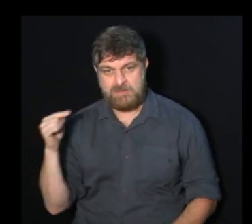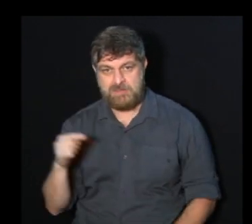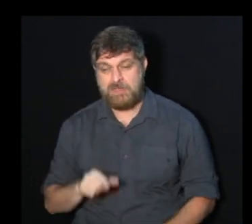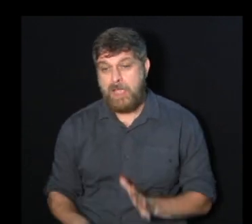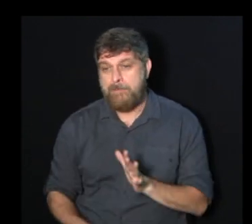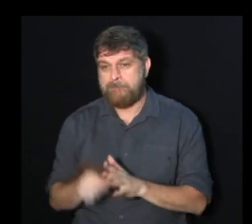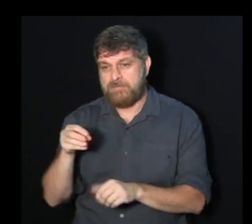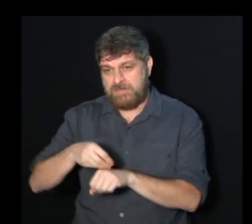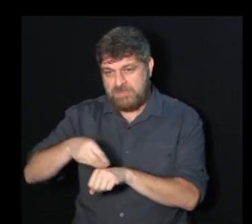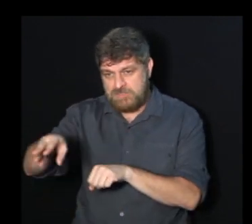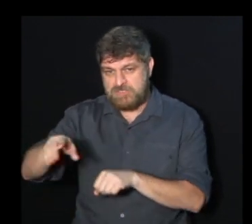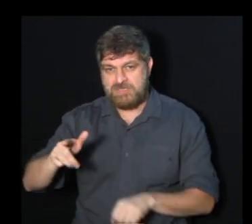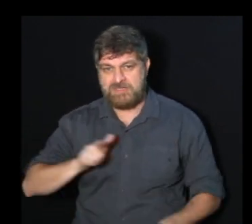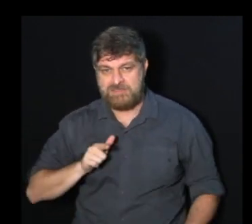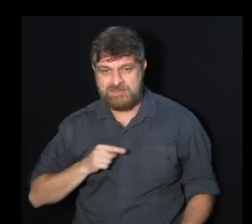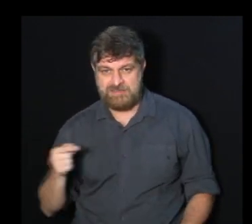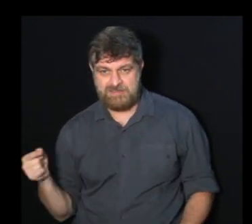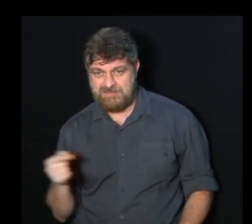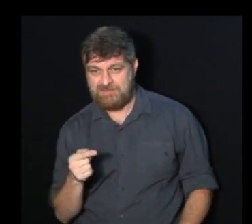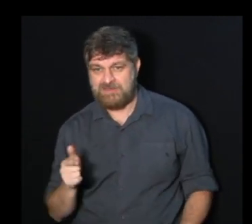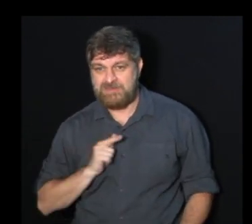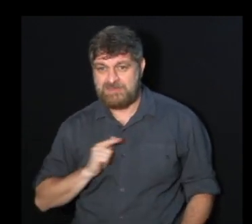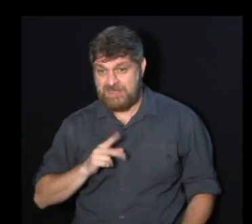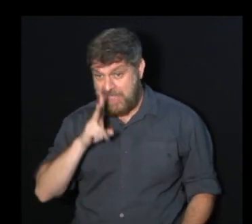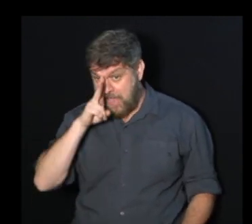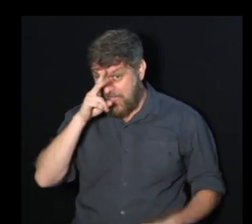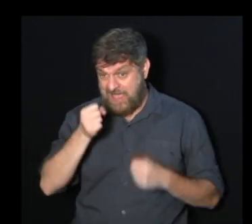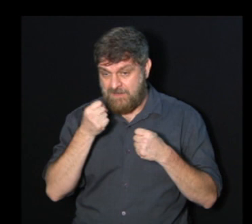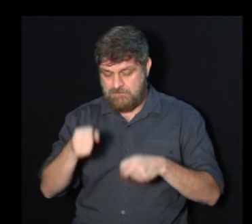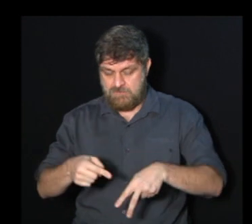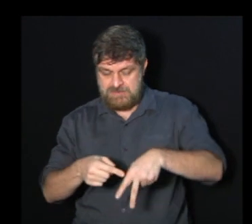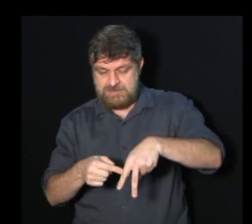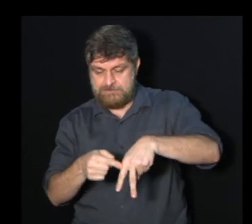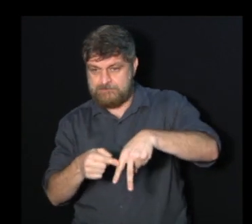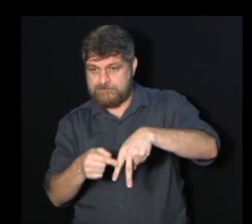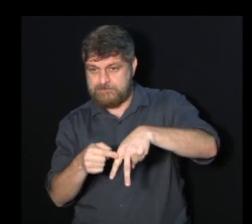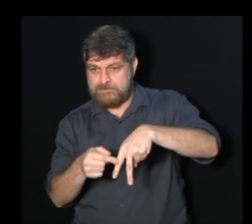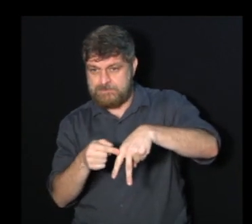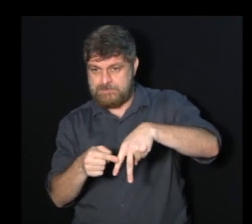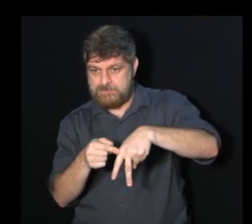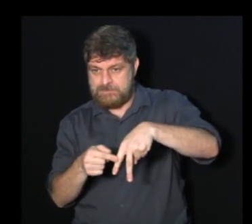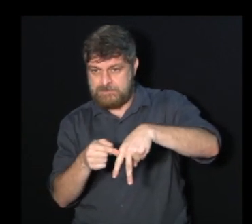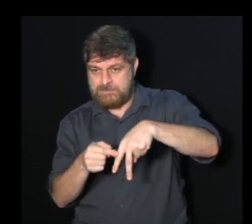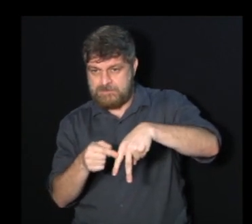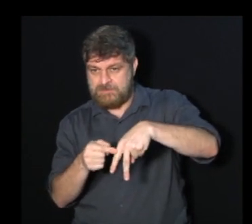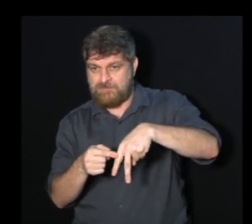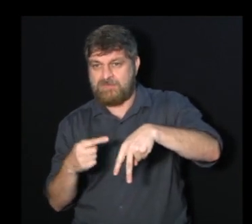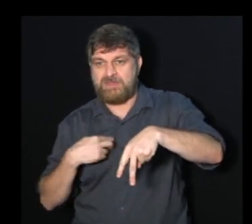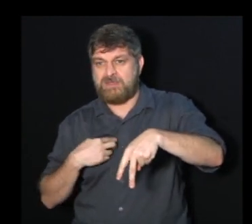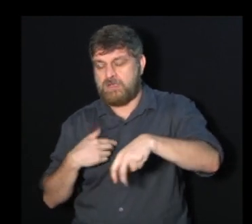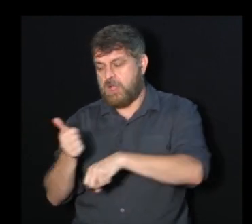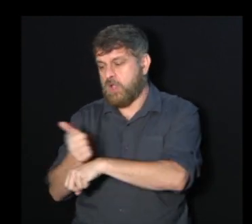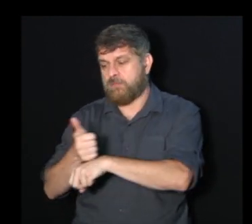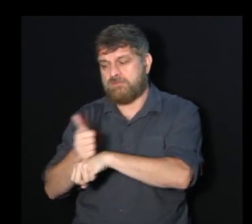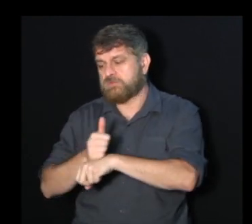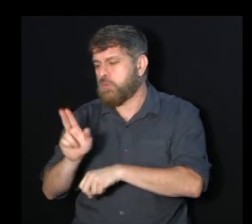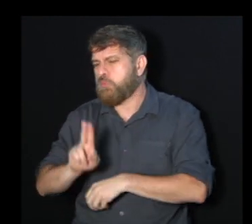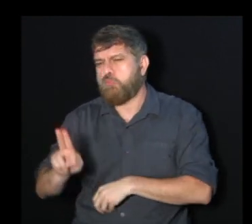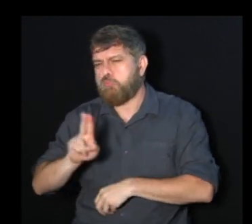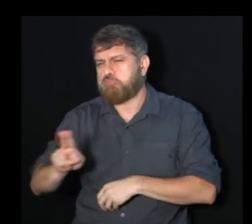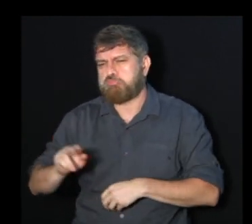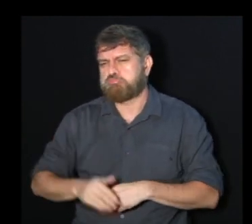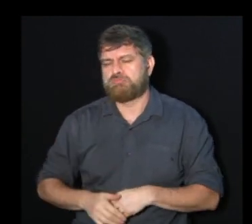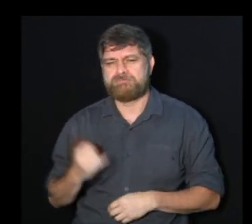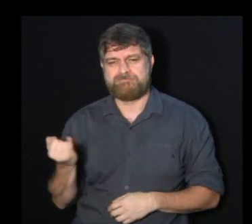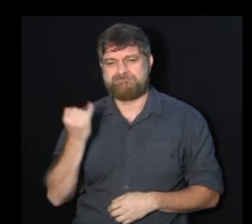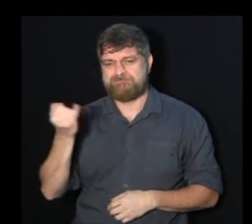primeira dica já está naquela fator principal, é o ganho de força da musculatura do quadríceps. Aí não importa o que o profissional vai usar, se ele vai usar